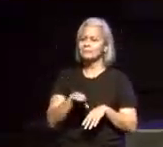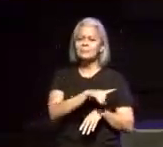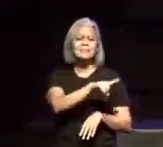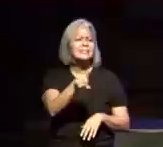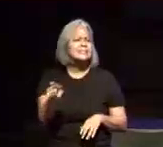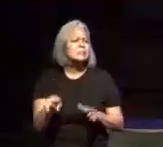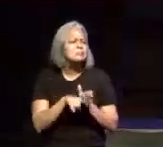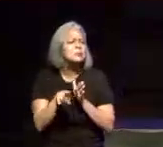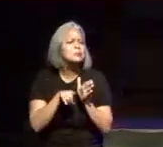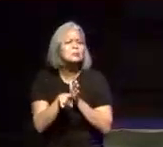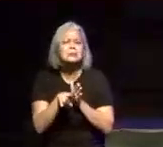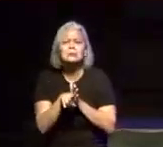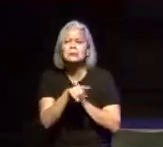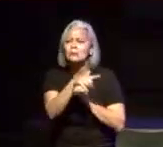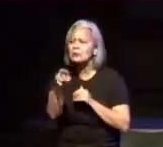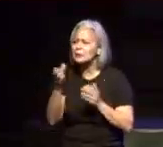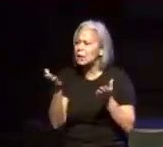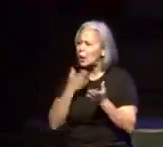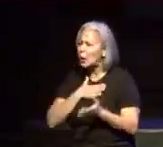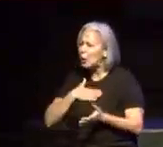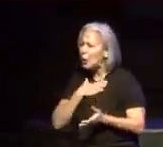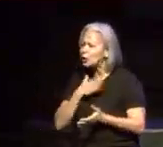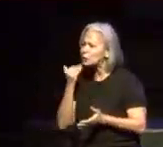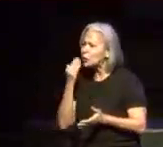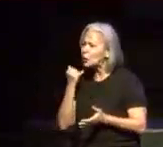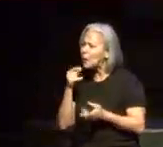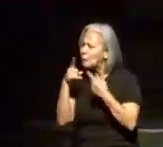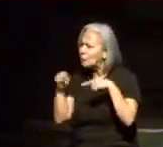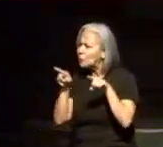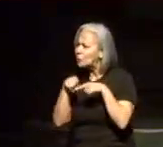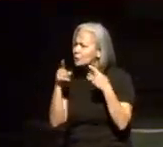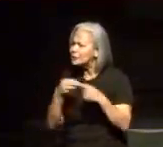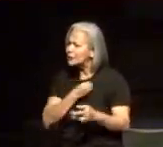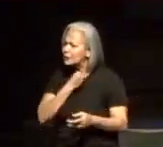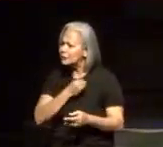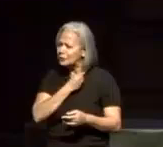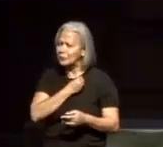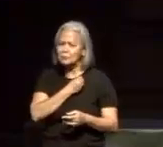ter música ao vivo? Sabia que ia ser minoria? Sabia.